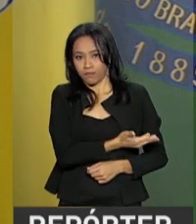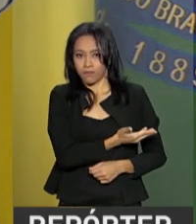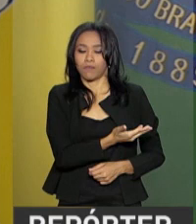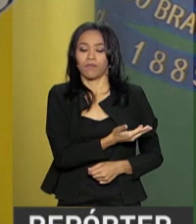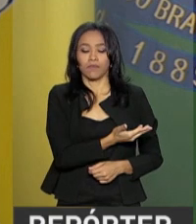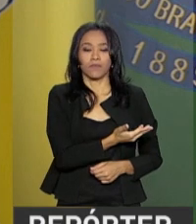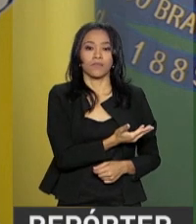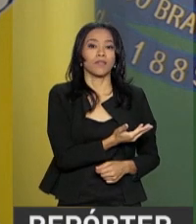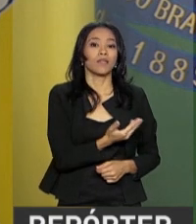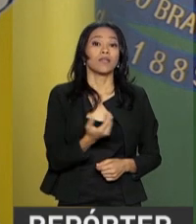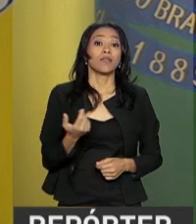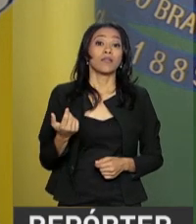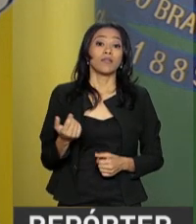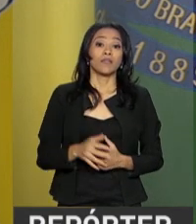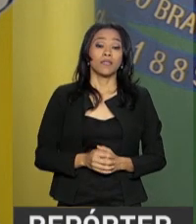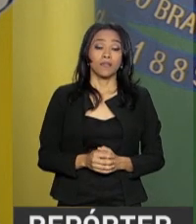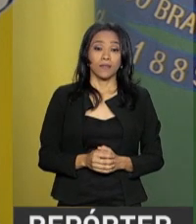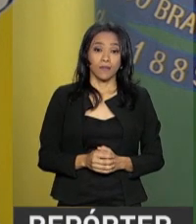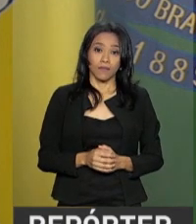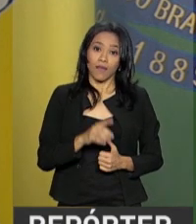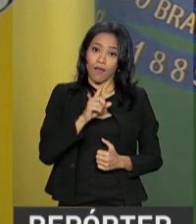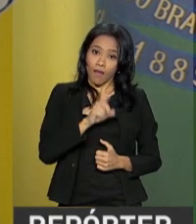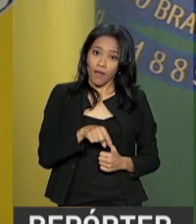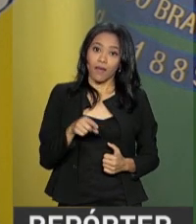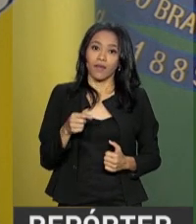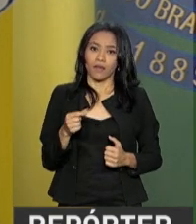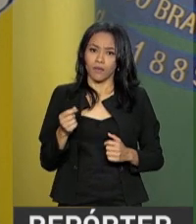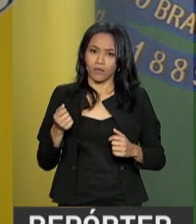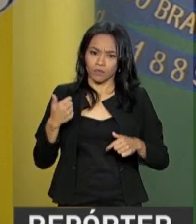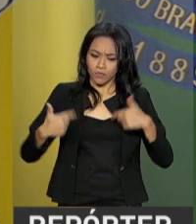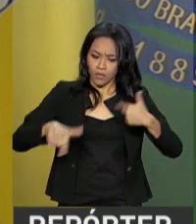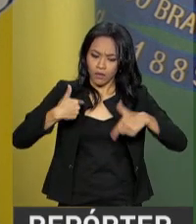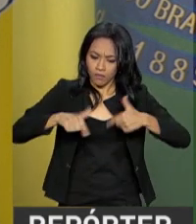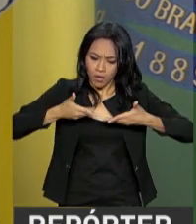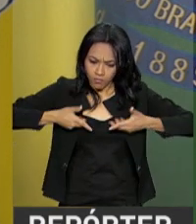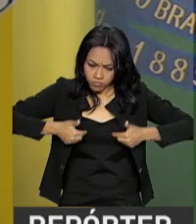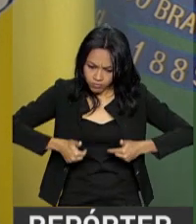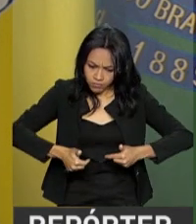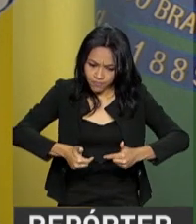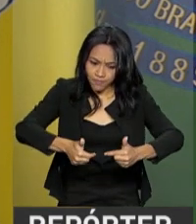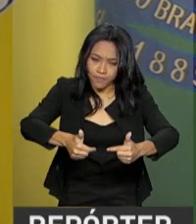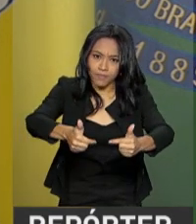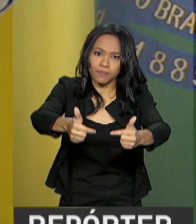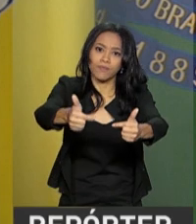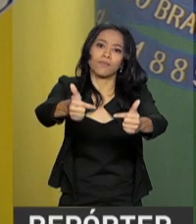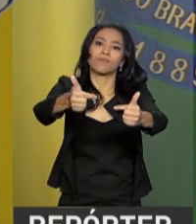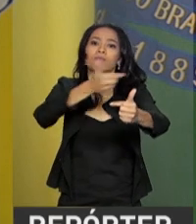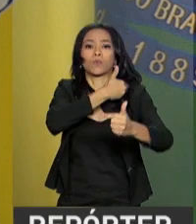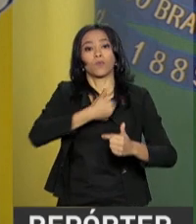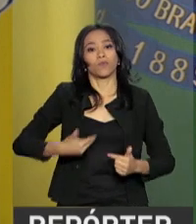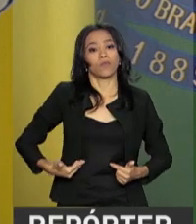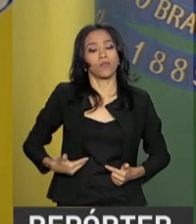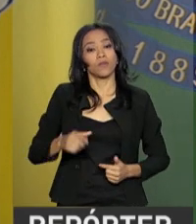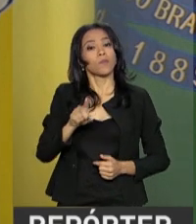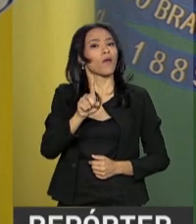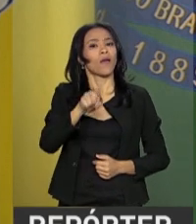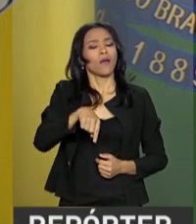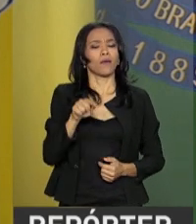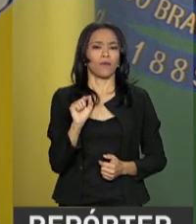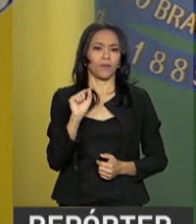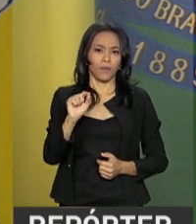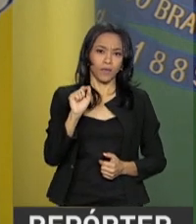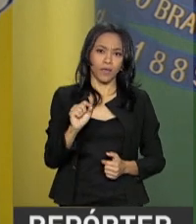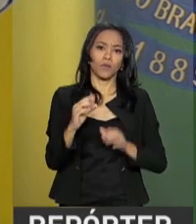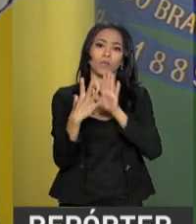um dos dos vetores do nosso governo que é a idéia que a idéia da